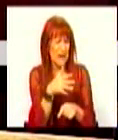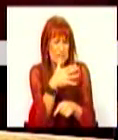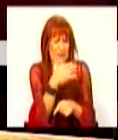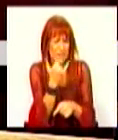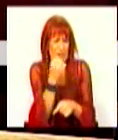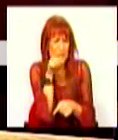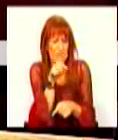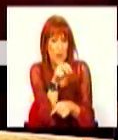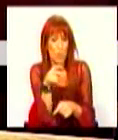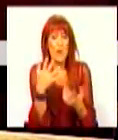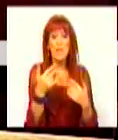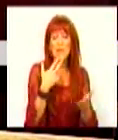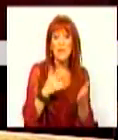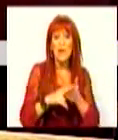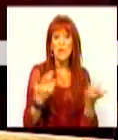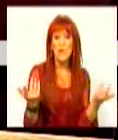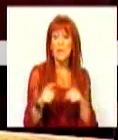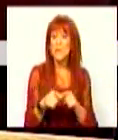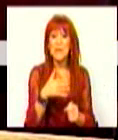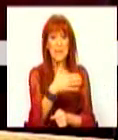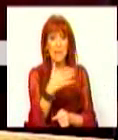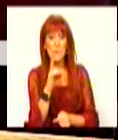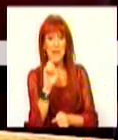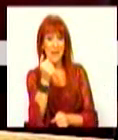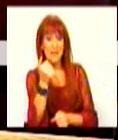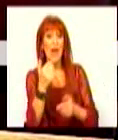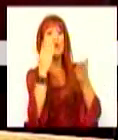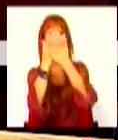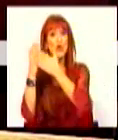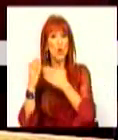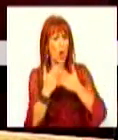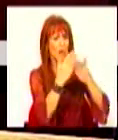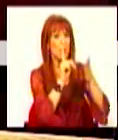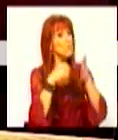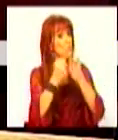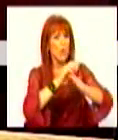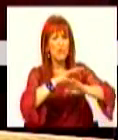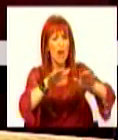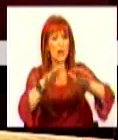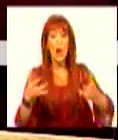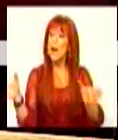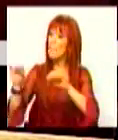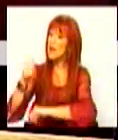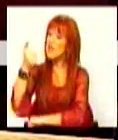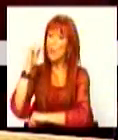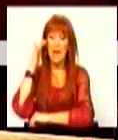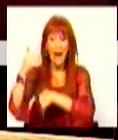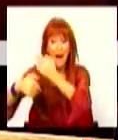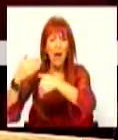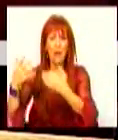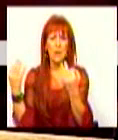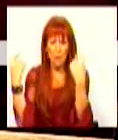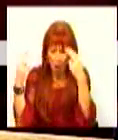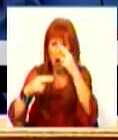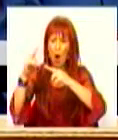120 mil euros, mas a verdade é que chegaram a 165 escolas já concluídas e estão mais de 50 em curso. São, de